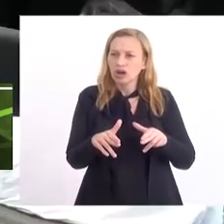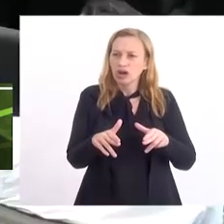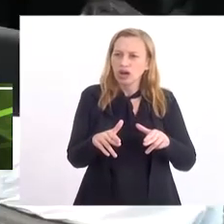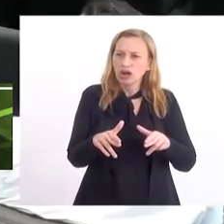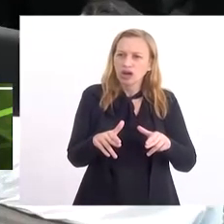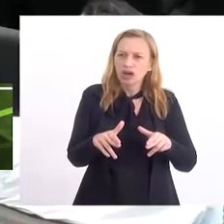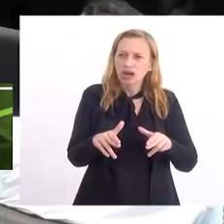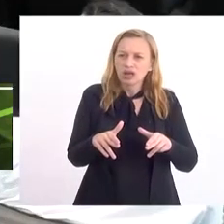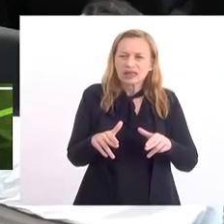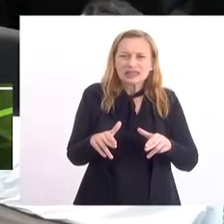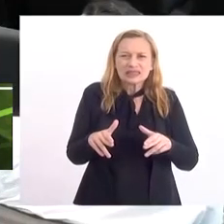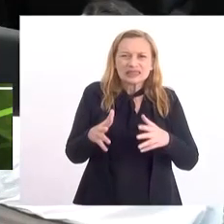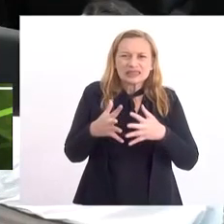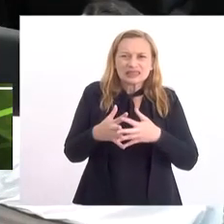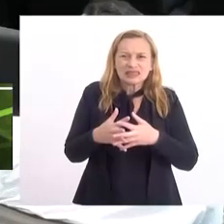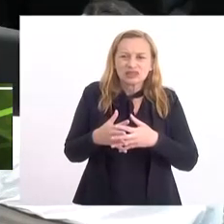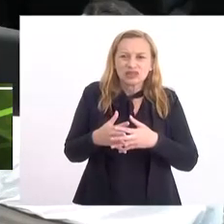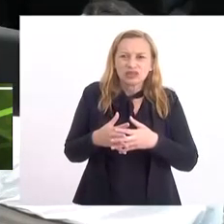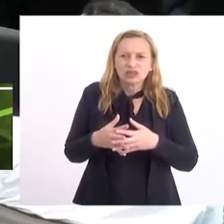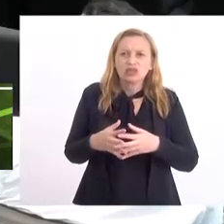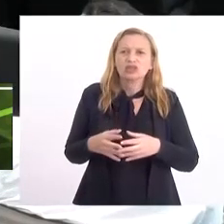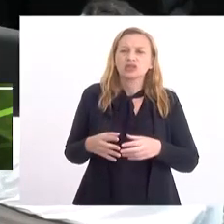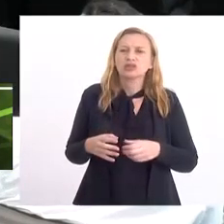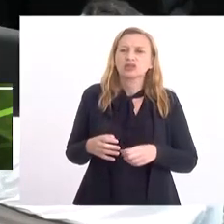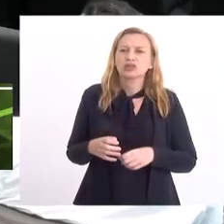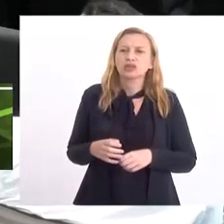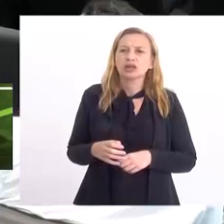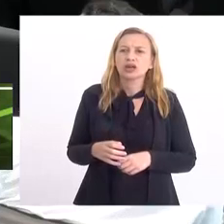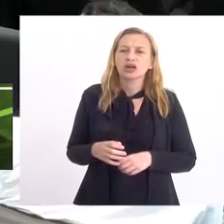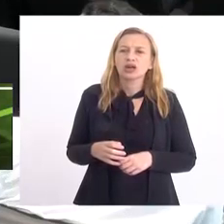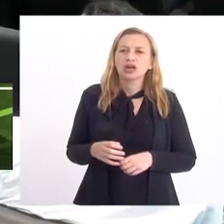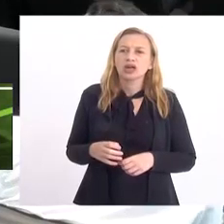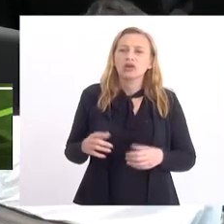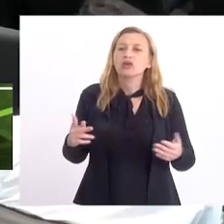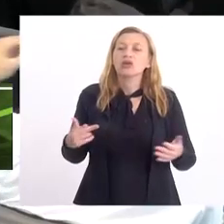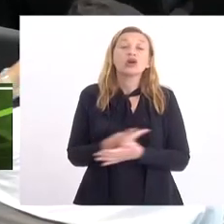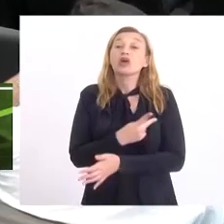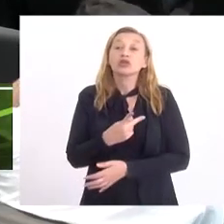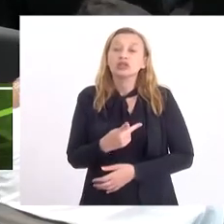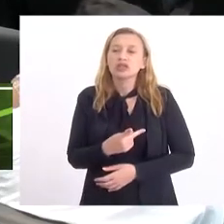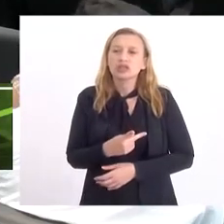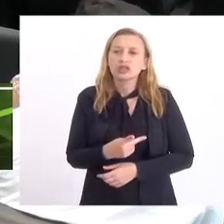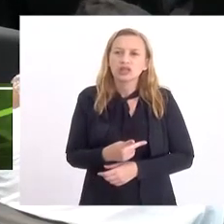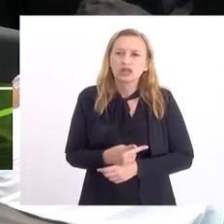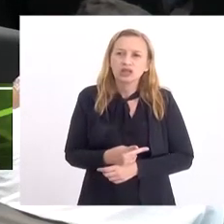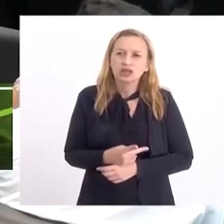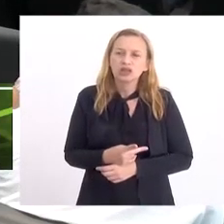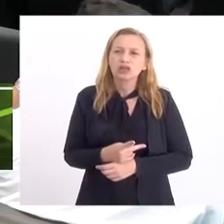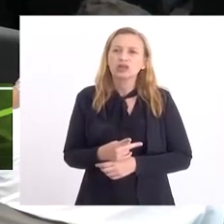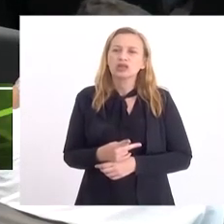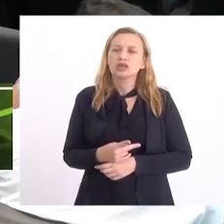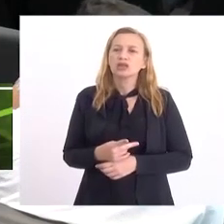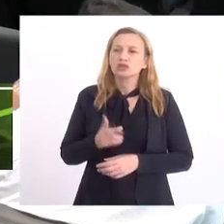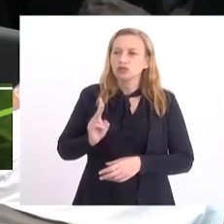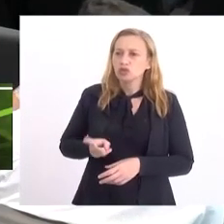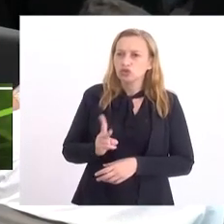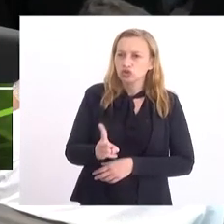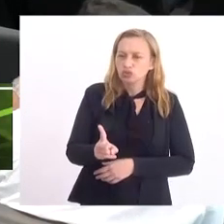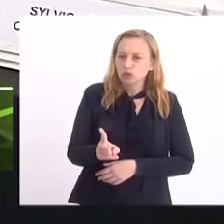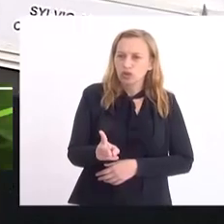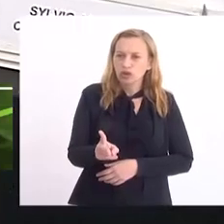Entramos no mesmo concurso para o Estado do Rio de Janeiro. O que, que acabou acontecendo? Veio uma liminar onde nós